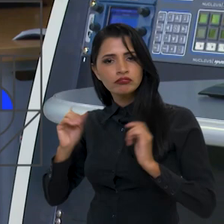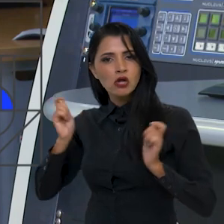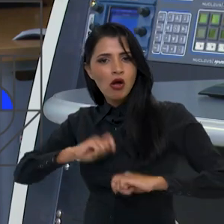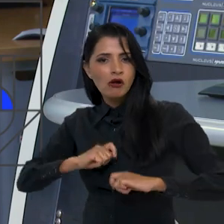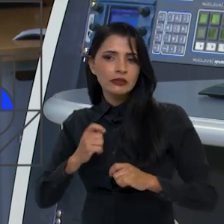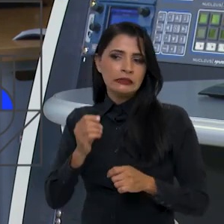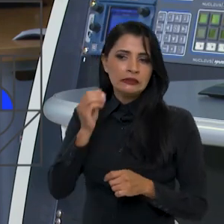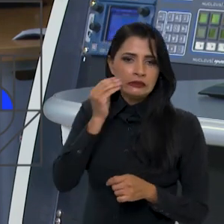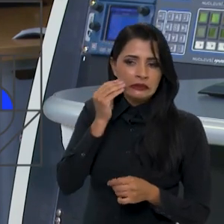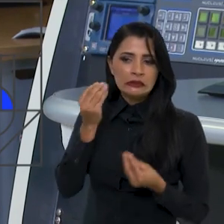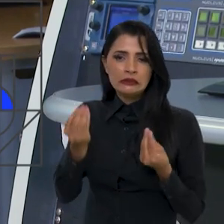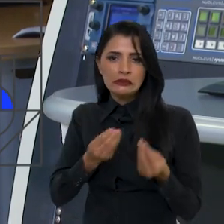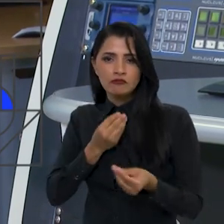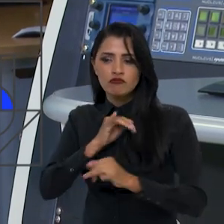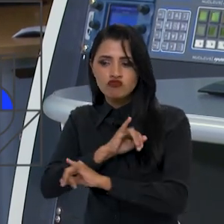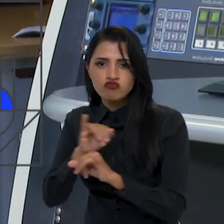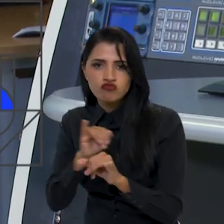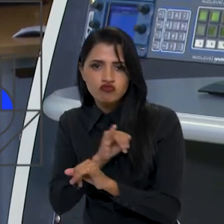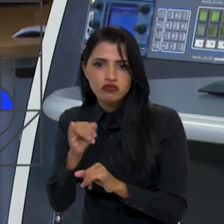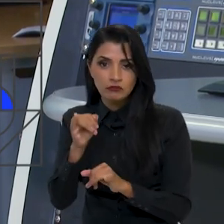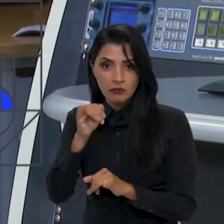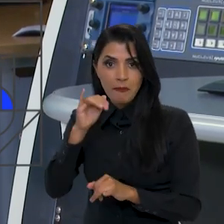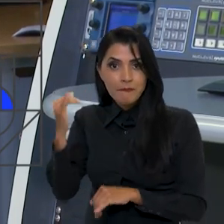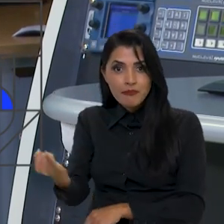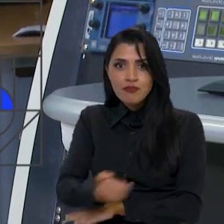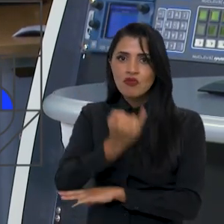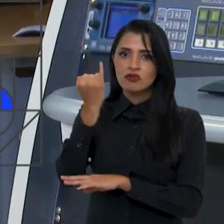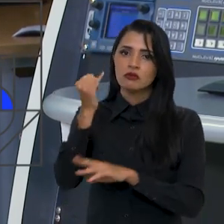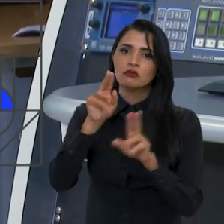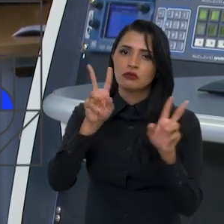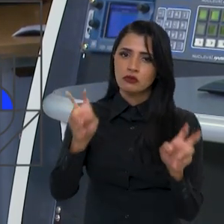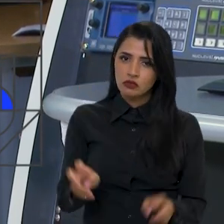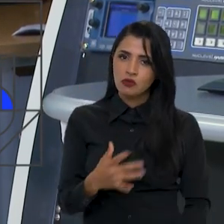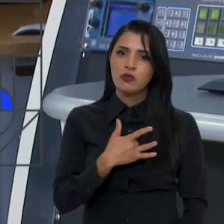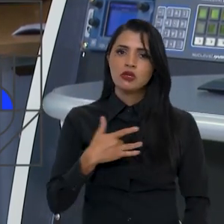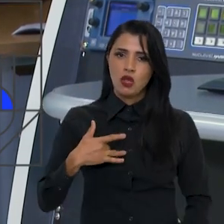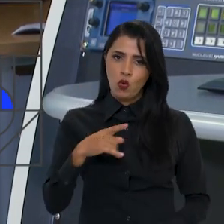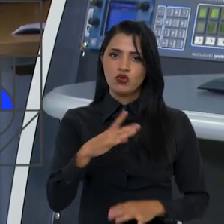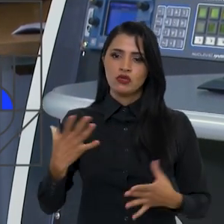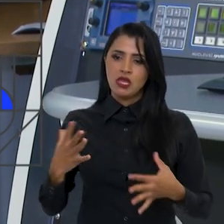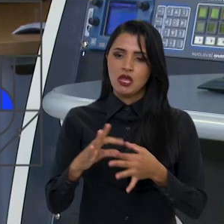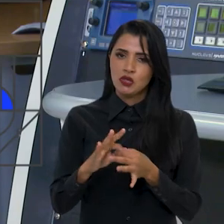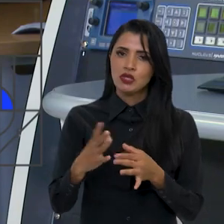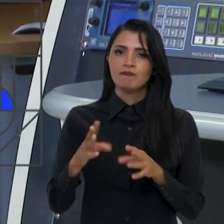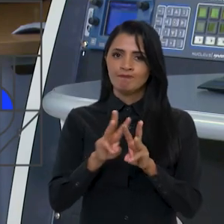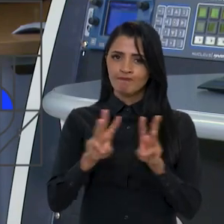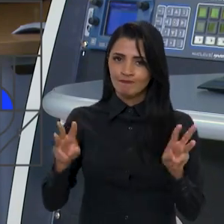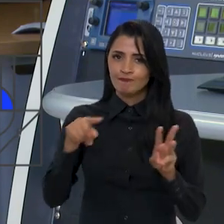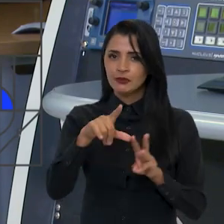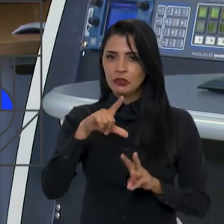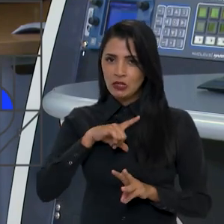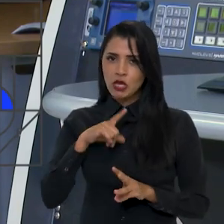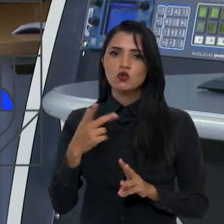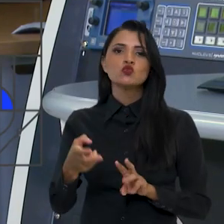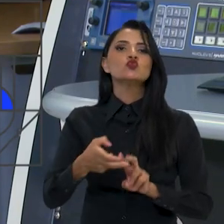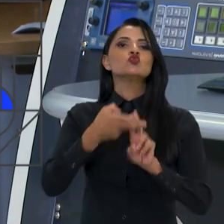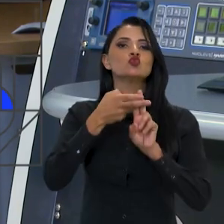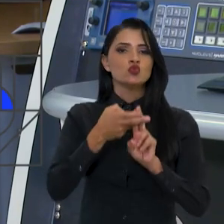por exemplo, a gente tem procurado levar informações úteis sobre saúde através do Conect SUS,